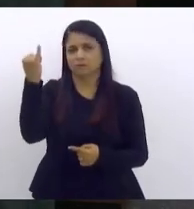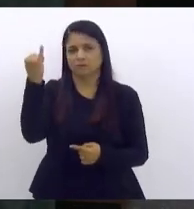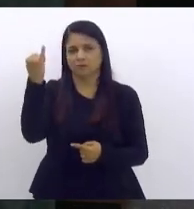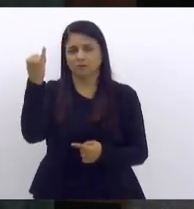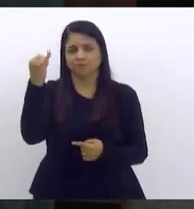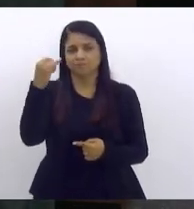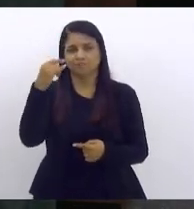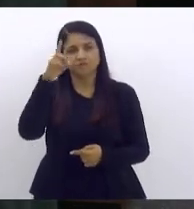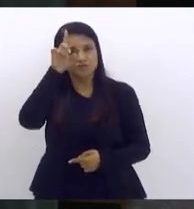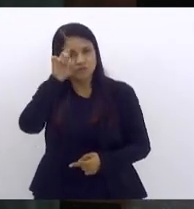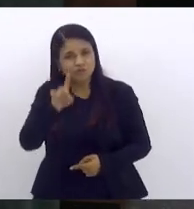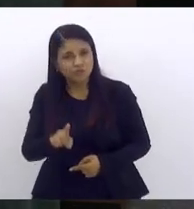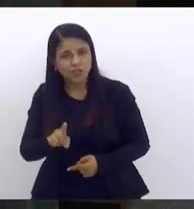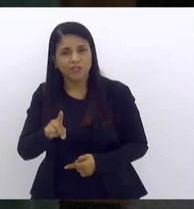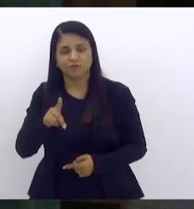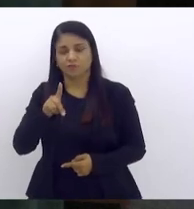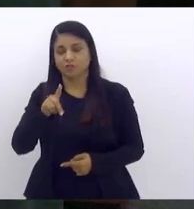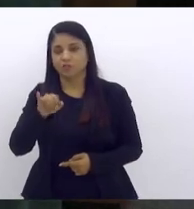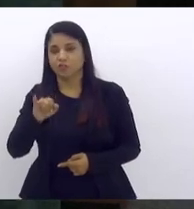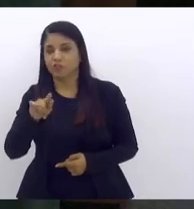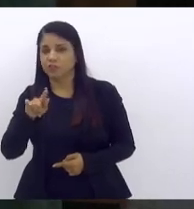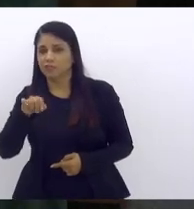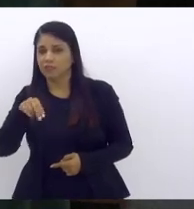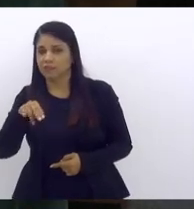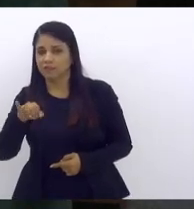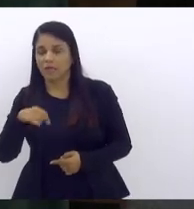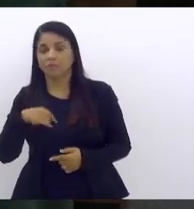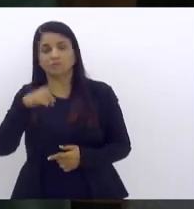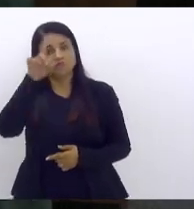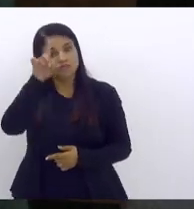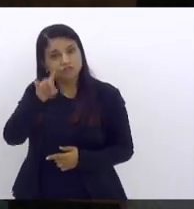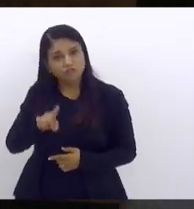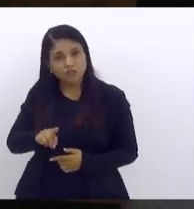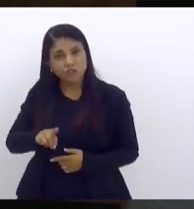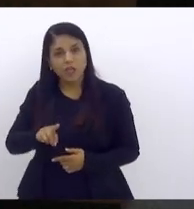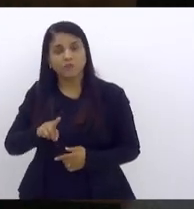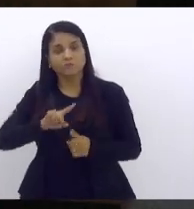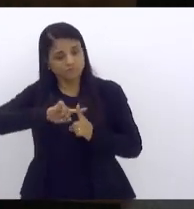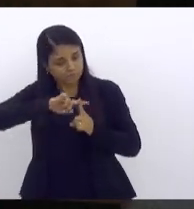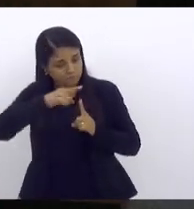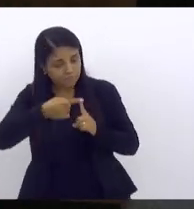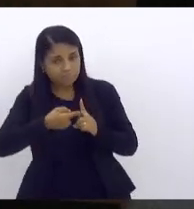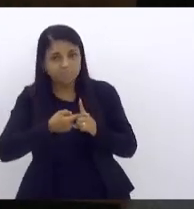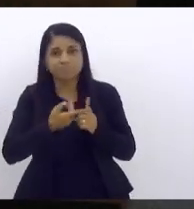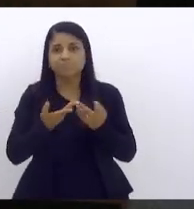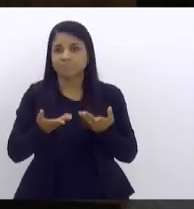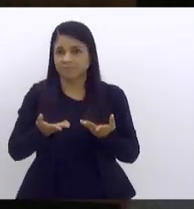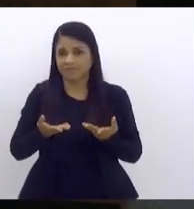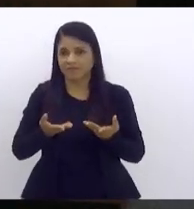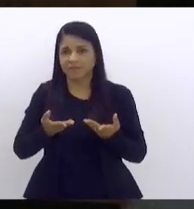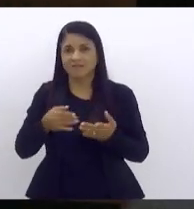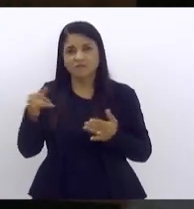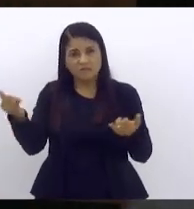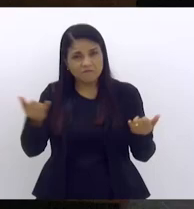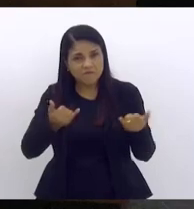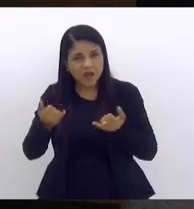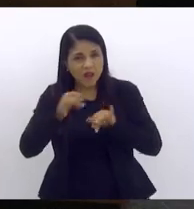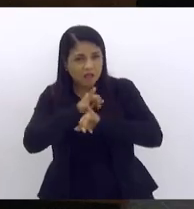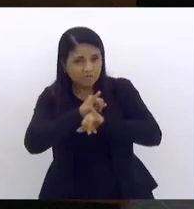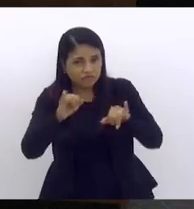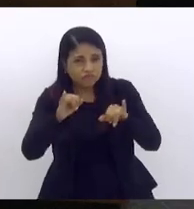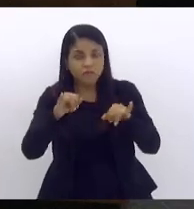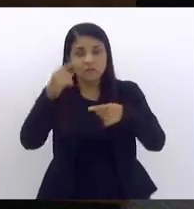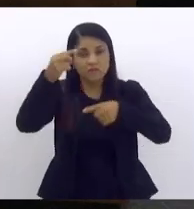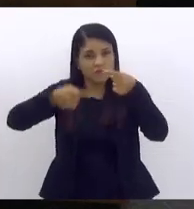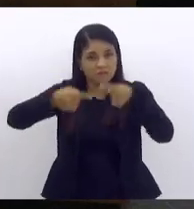a dignidade dessa mulher nos seus direitos reprodutivos. E se você quer falar e trazer todo o debate com